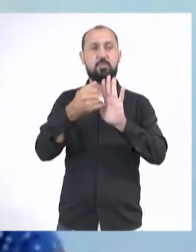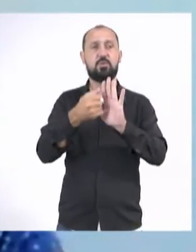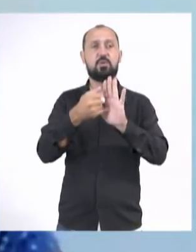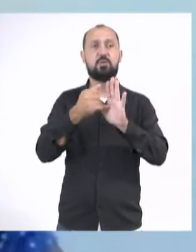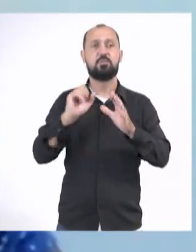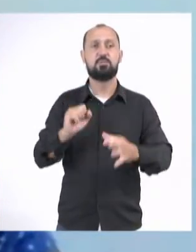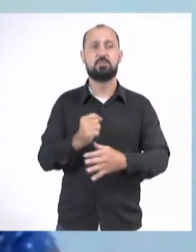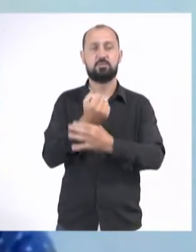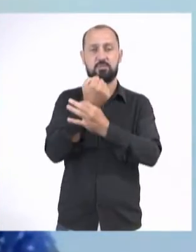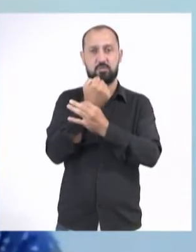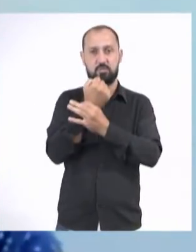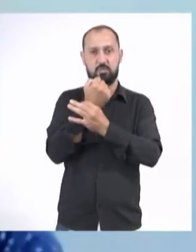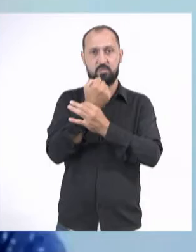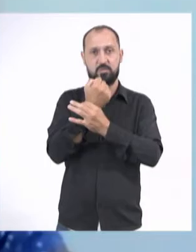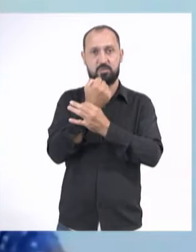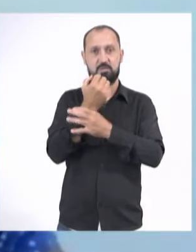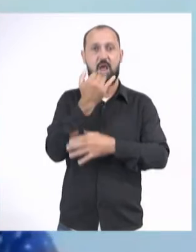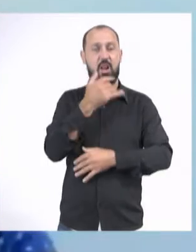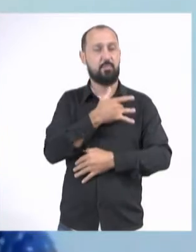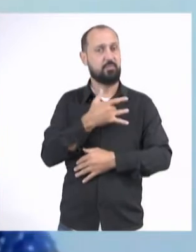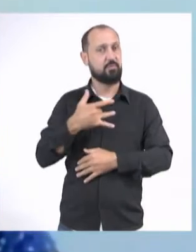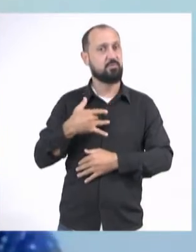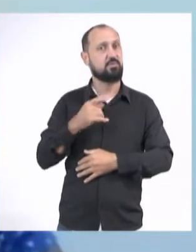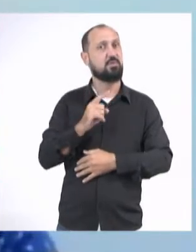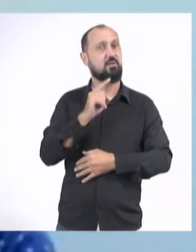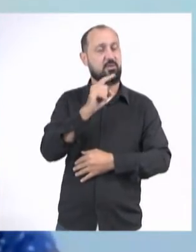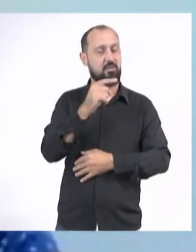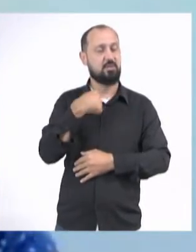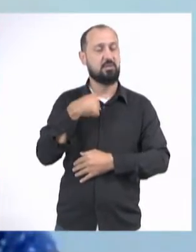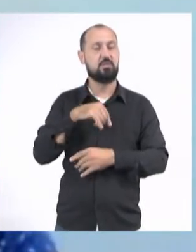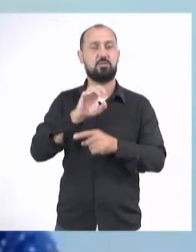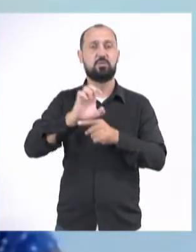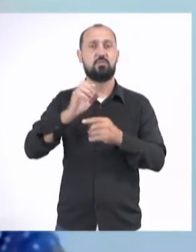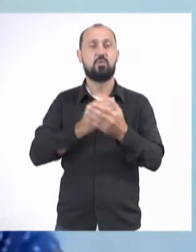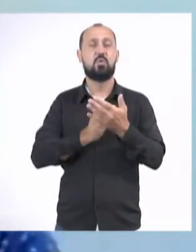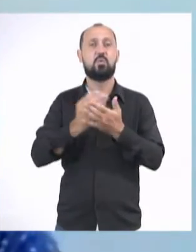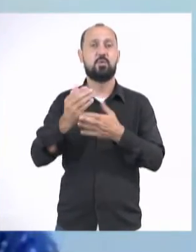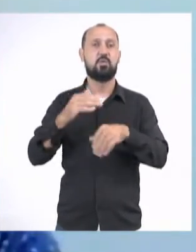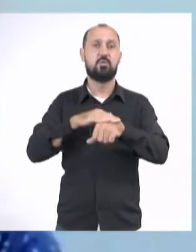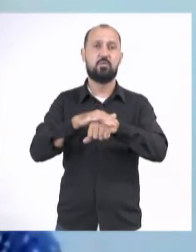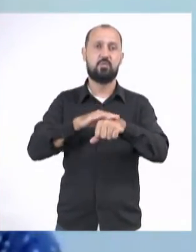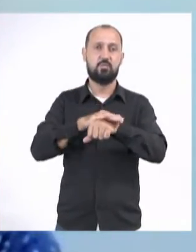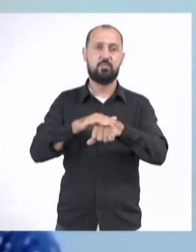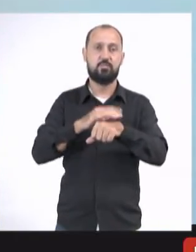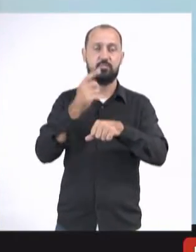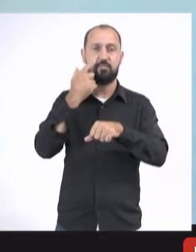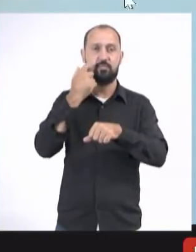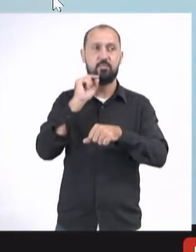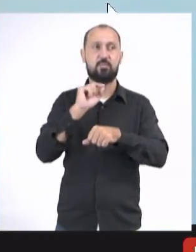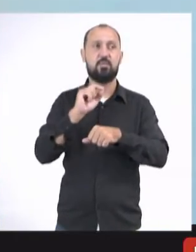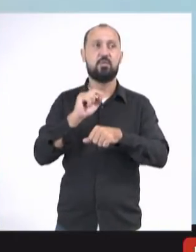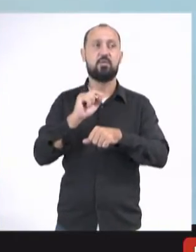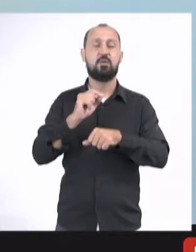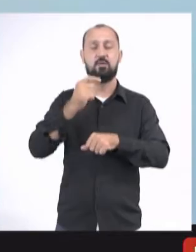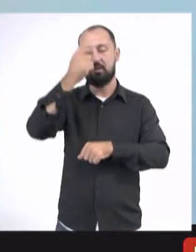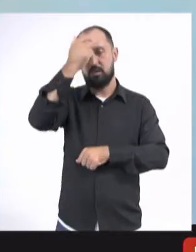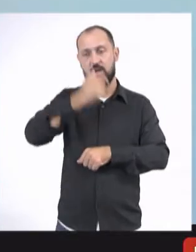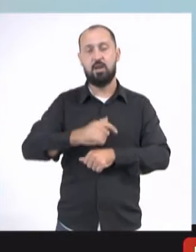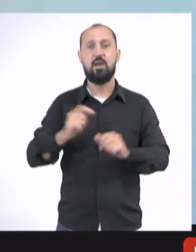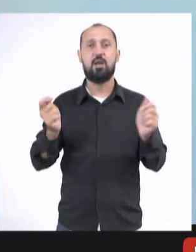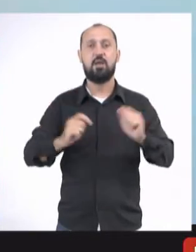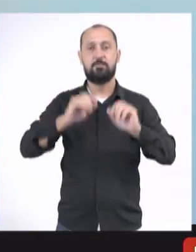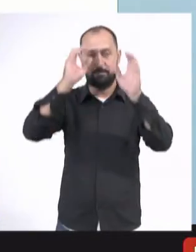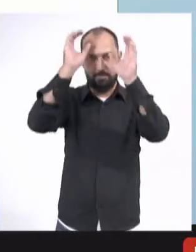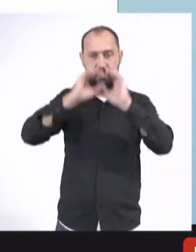e nutricional que nós temos no Estado. Eu vou iniciar falando sobre o programa Café Cidadão. O